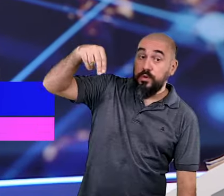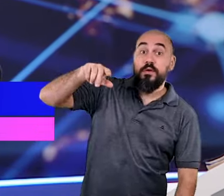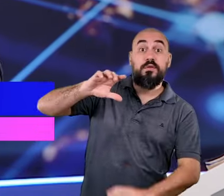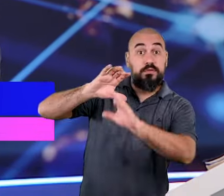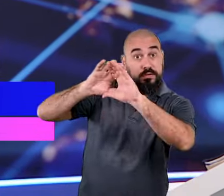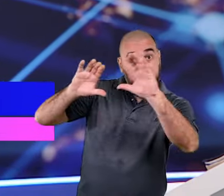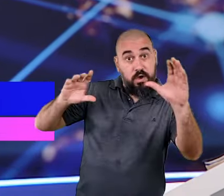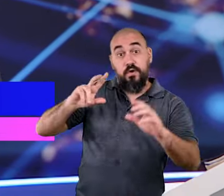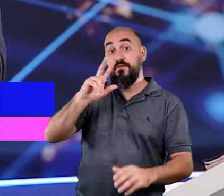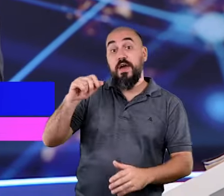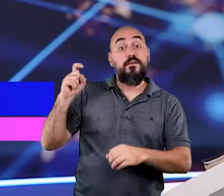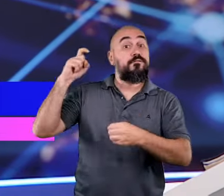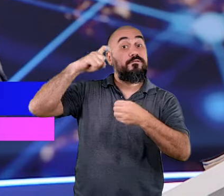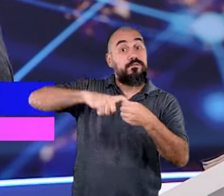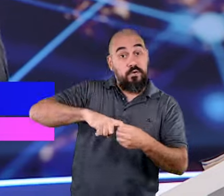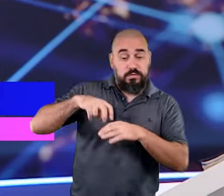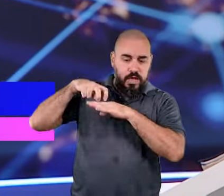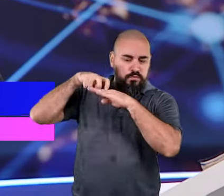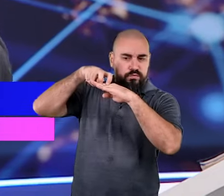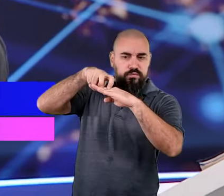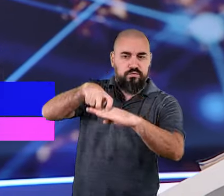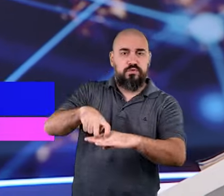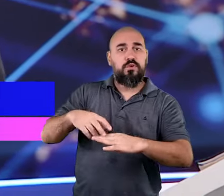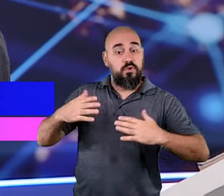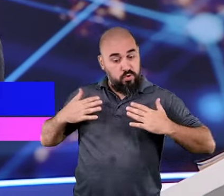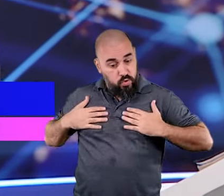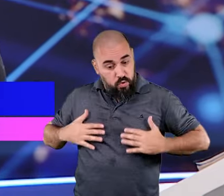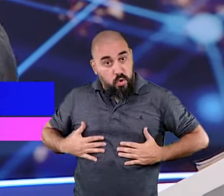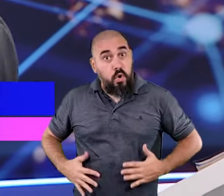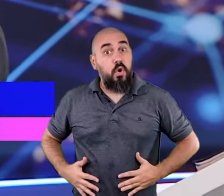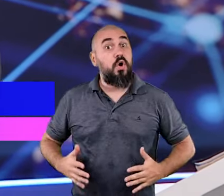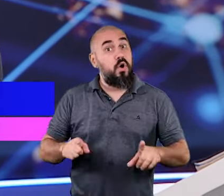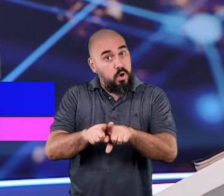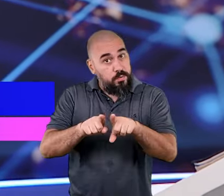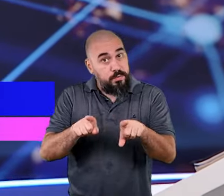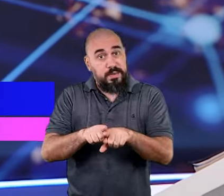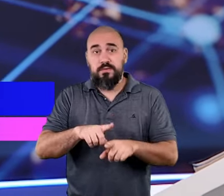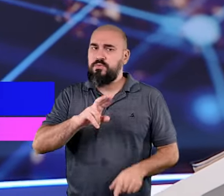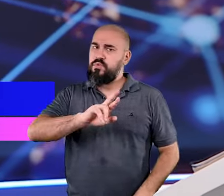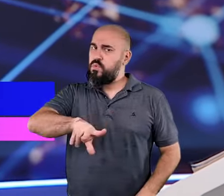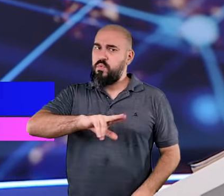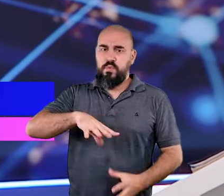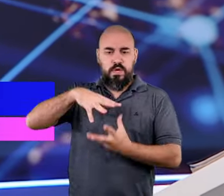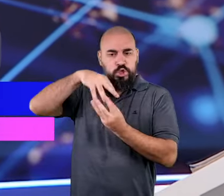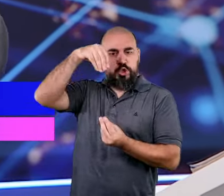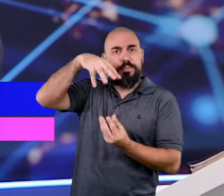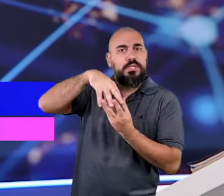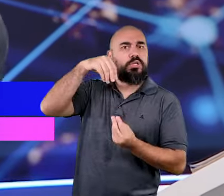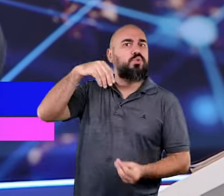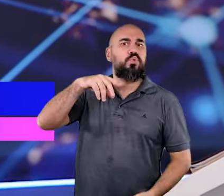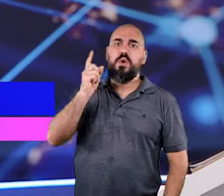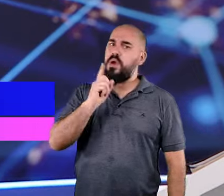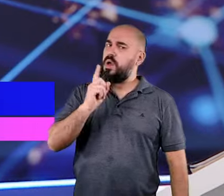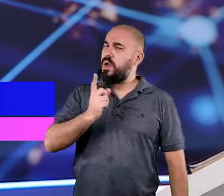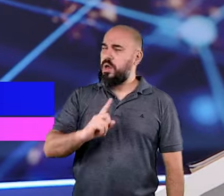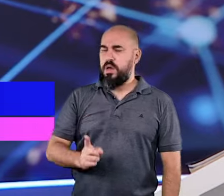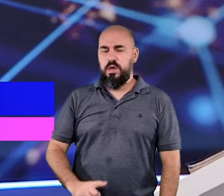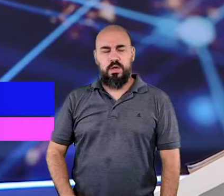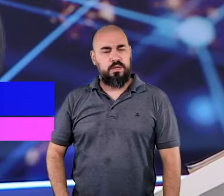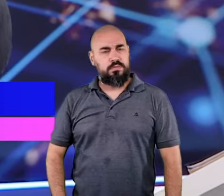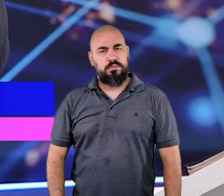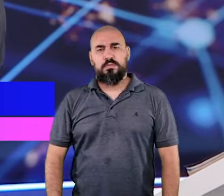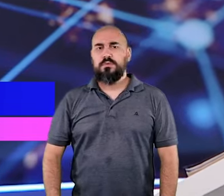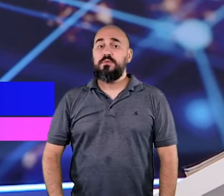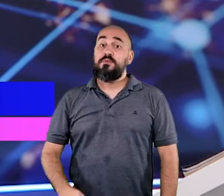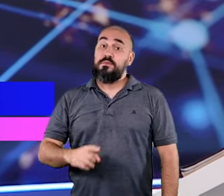Então, a volta de Jesus não será uma volta espiritual, porque existem alguns que acreditam